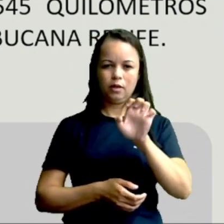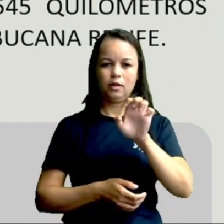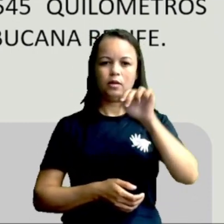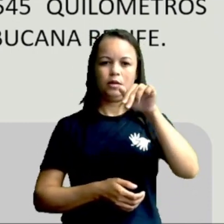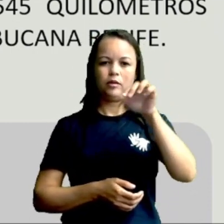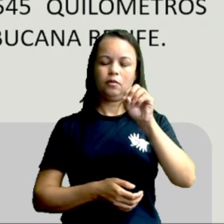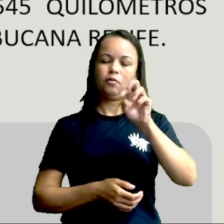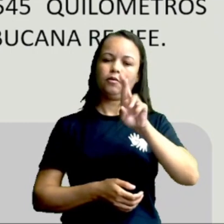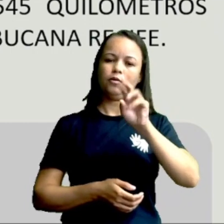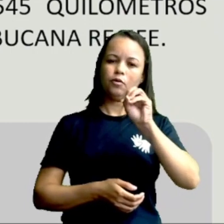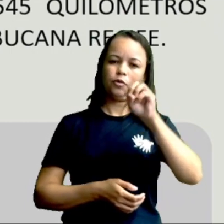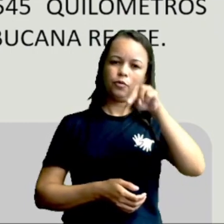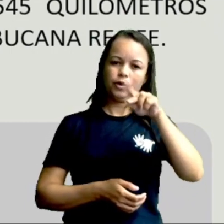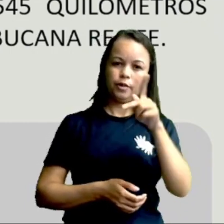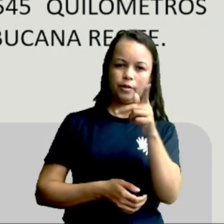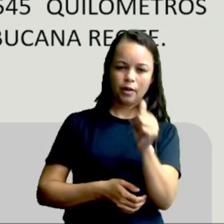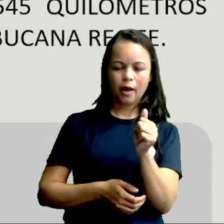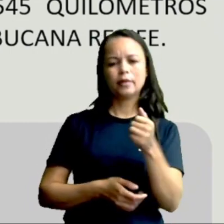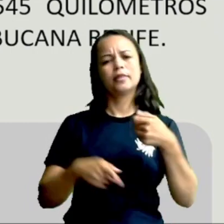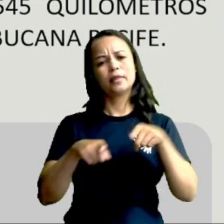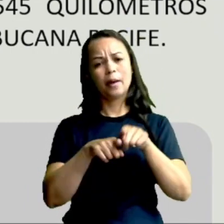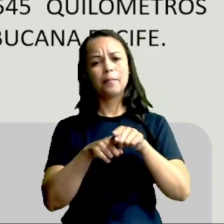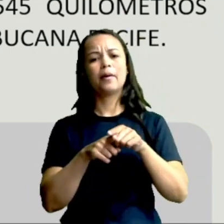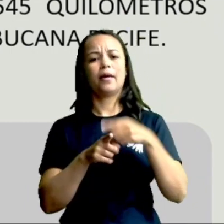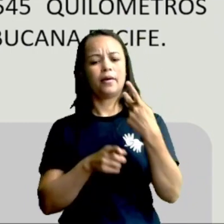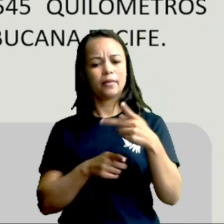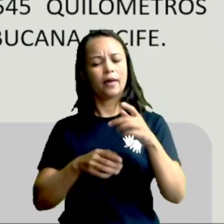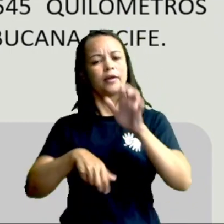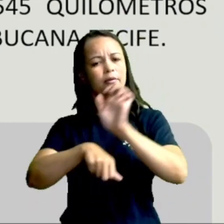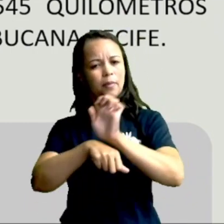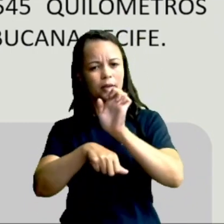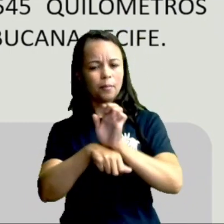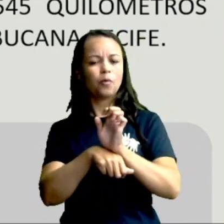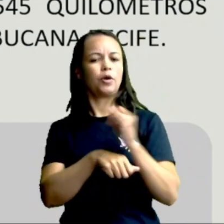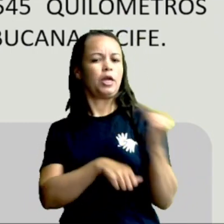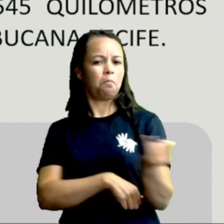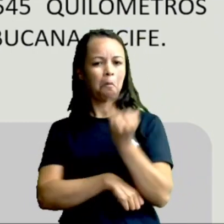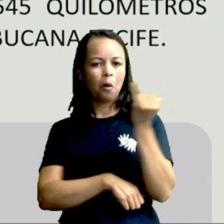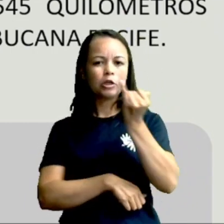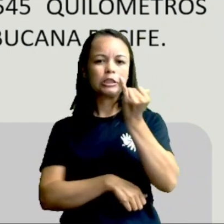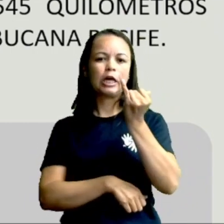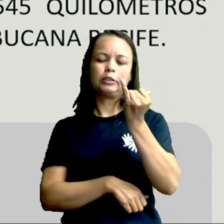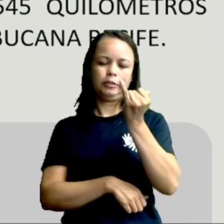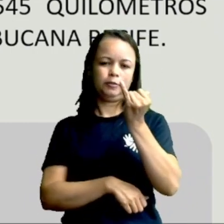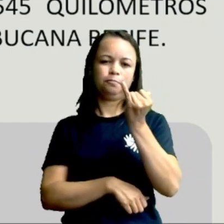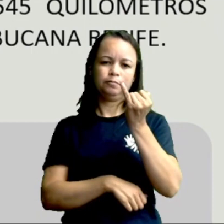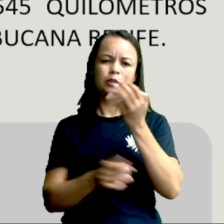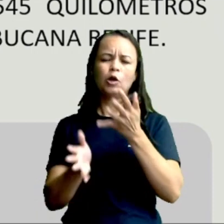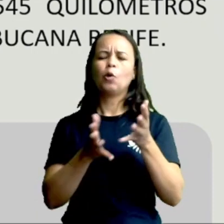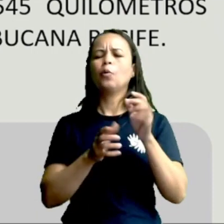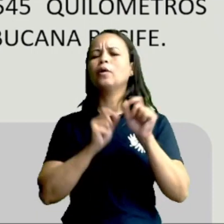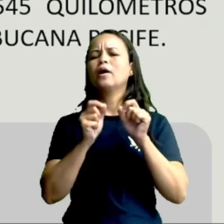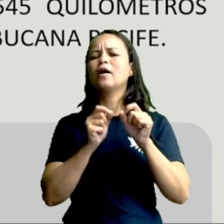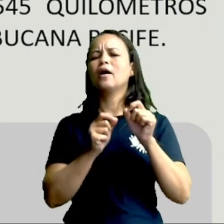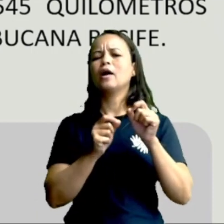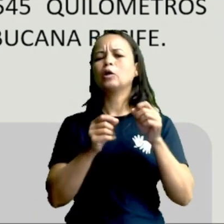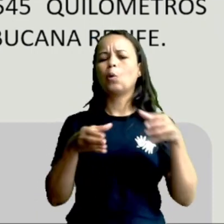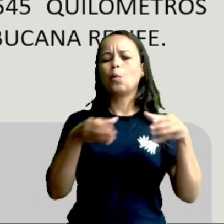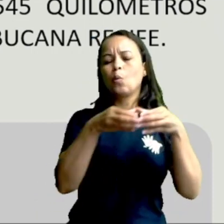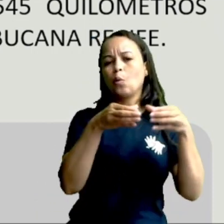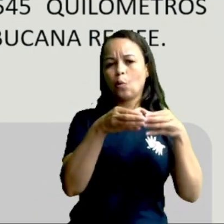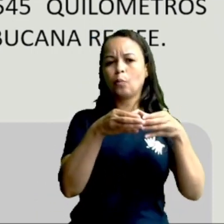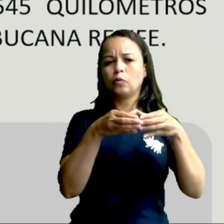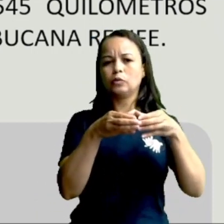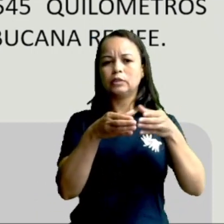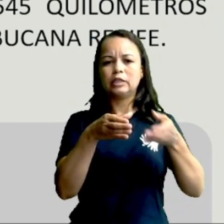Fernando de Noronha também é um ponto turístico muito importante aqui na nossa região. E Fernando de Noronha, o que é Fernando de Noronha, professora? É o conjunto